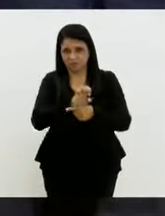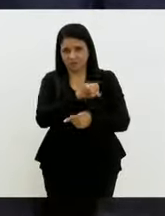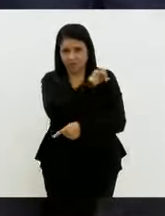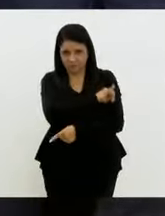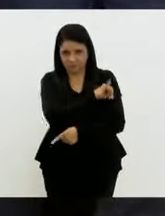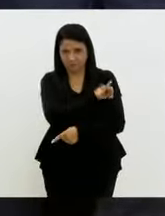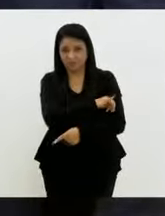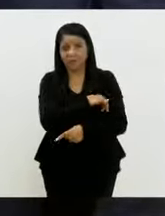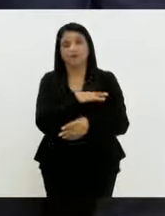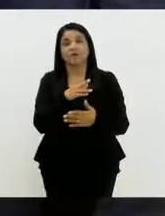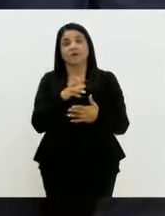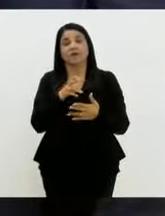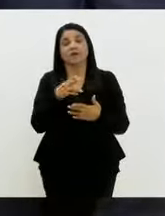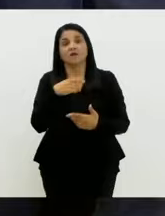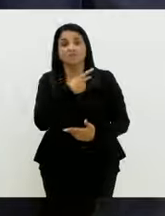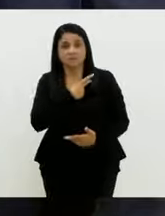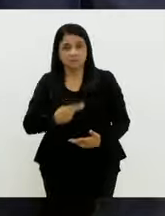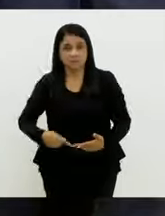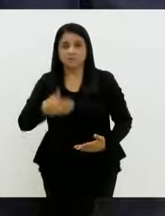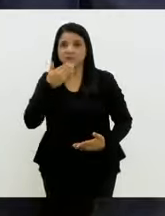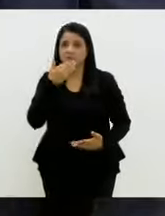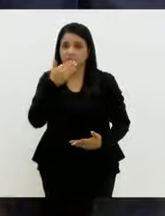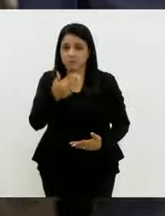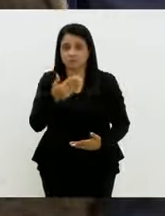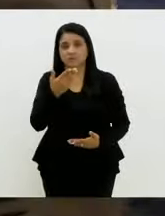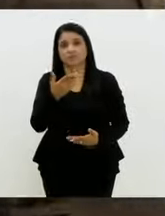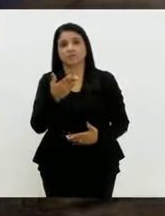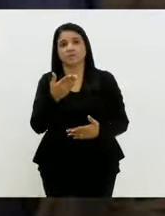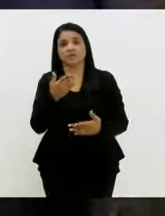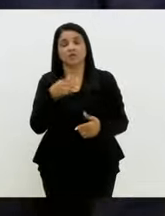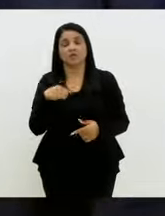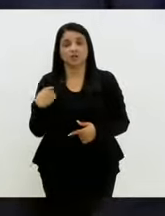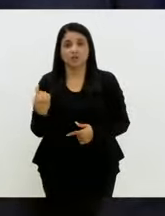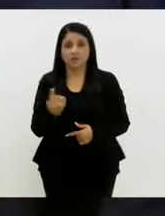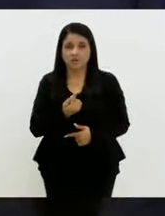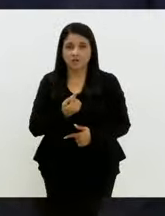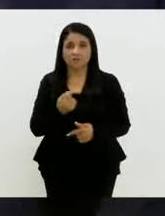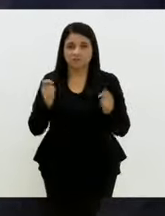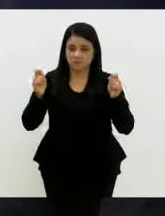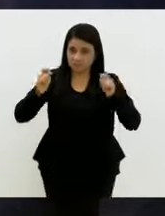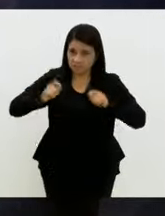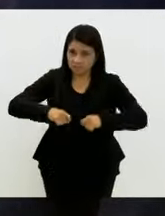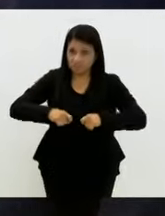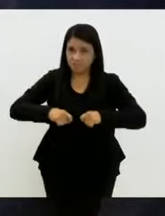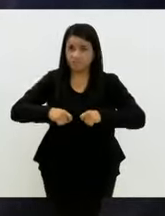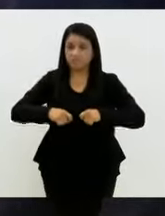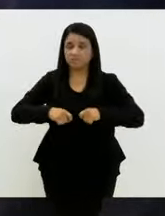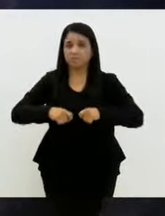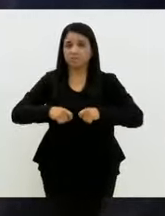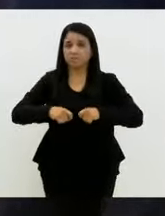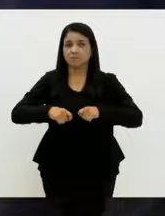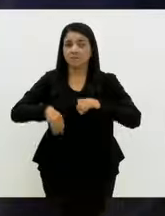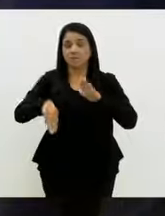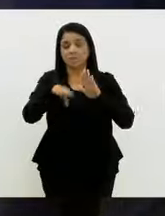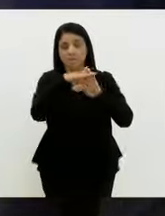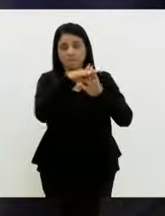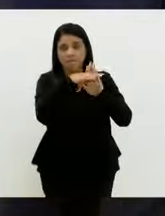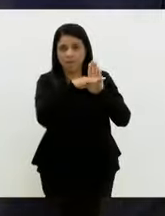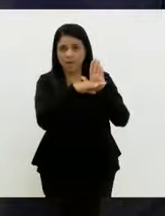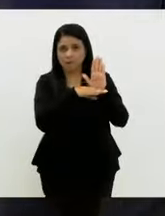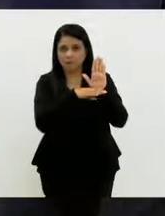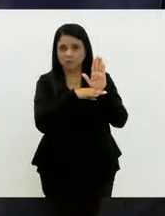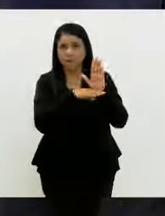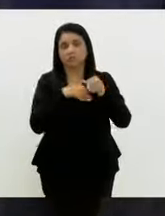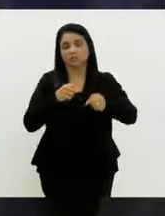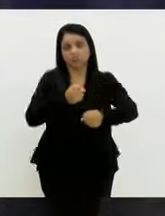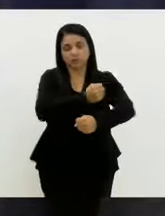presidente, gostaria de solicitar a Vossa Excelência para que a gente possa botar em pauta as cozinhas solidárias. O